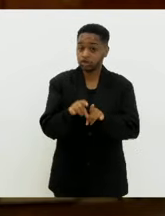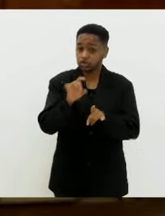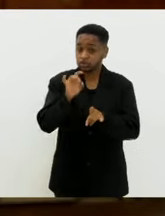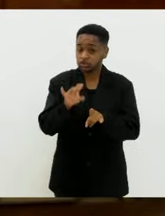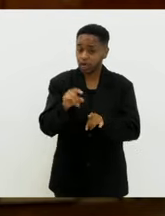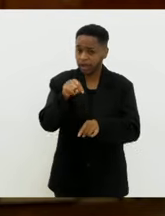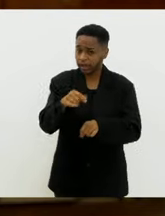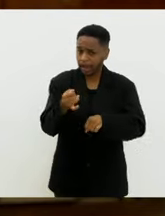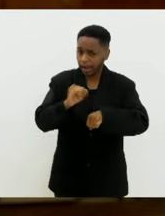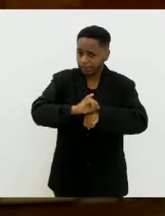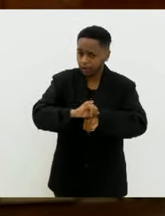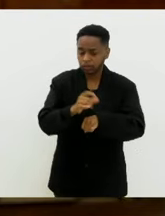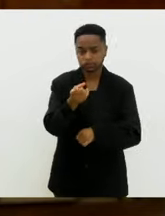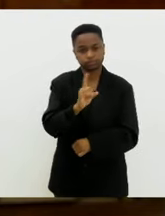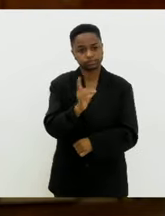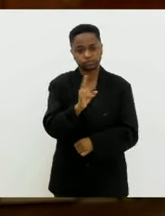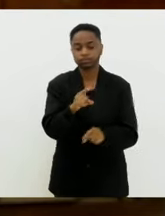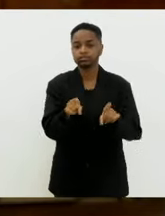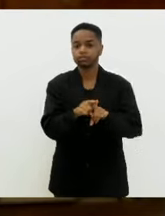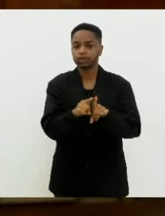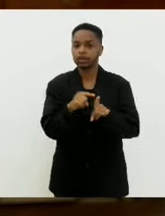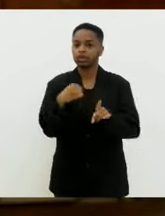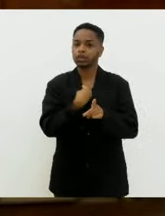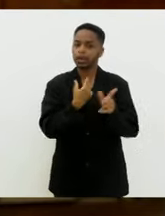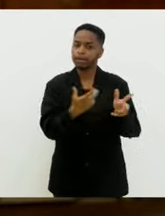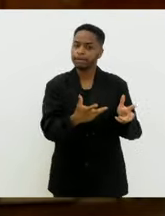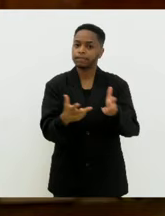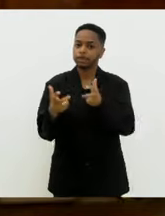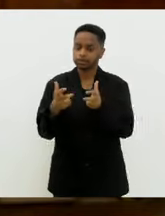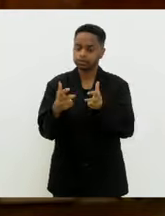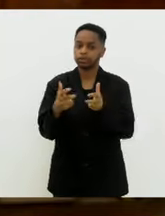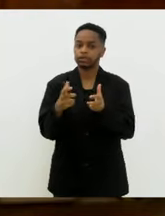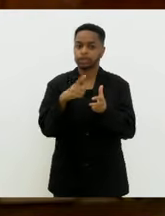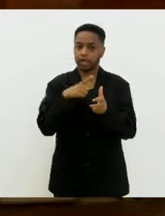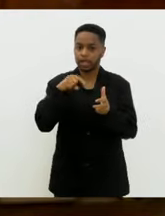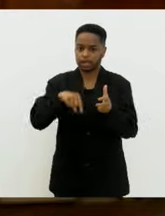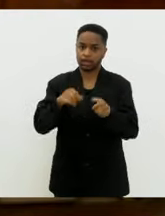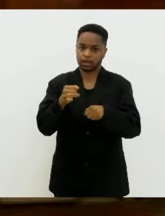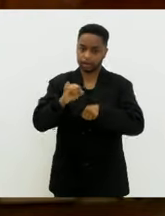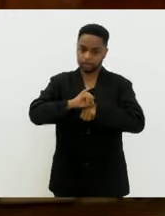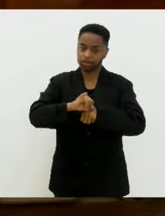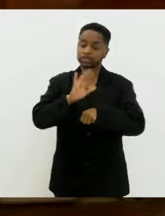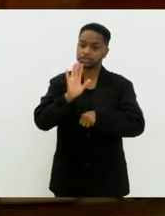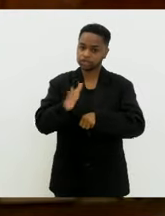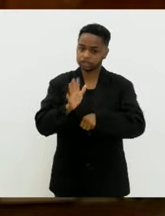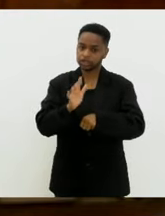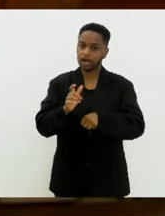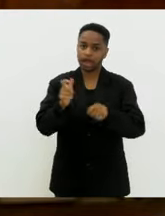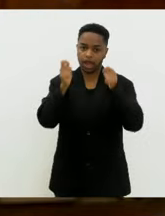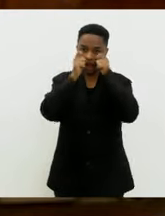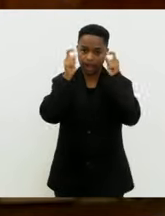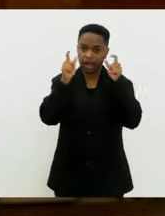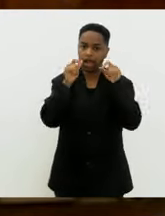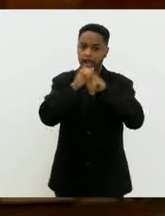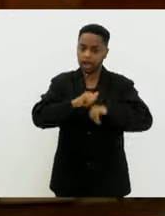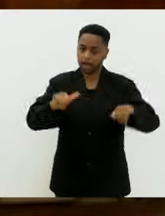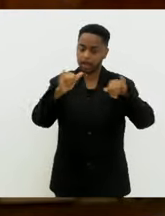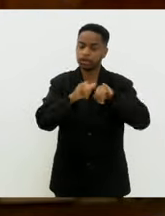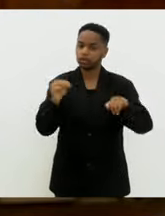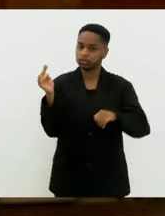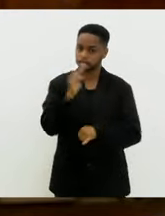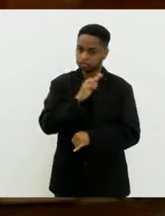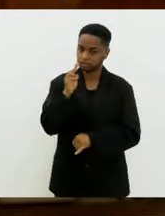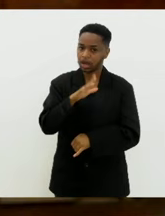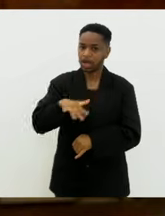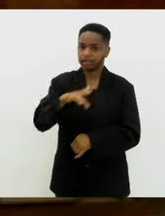capital, não. A gente já viu que além da capital, que já se encontra em estado de emergência de